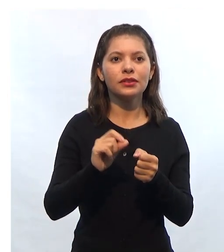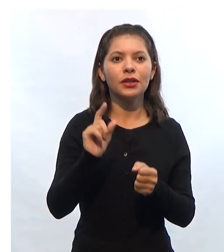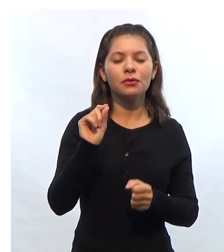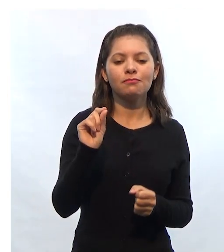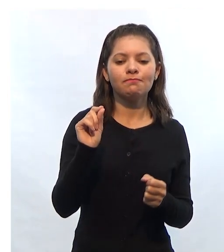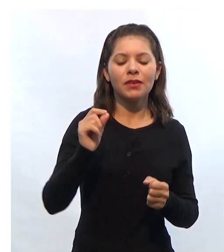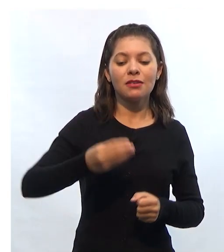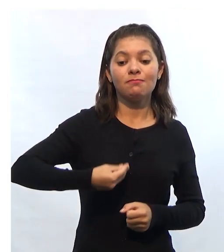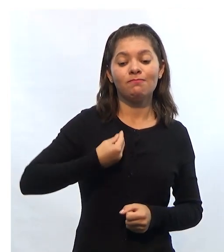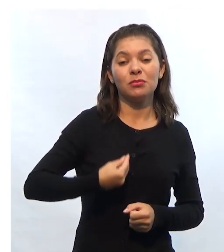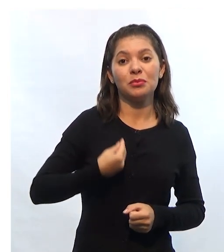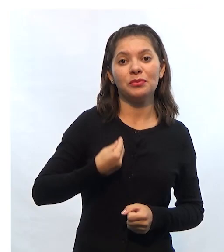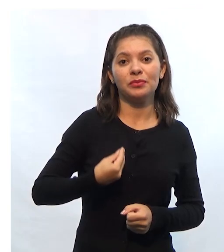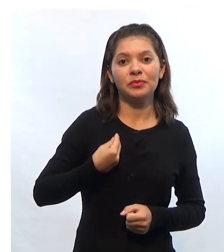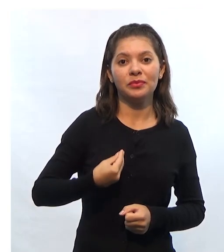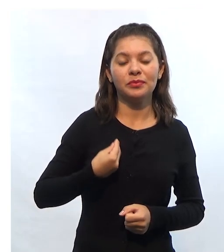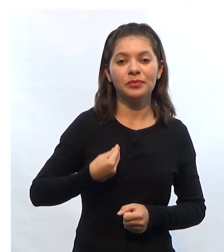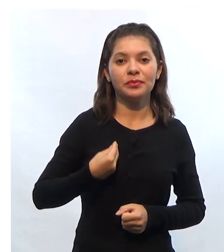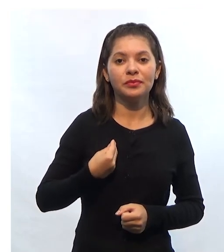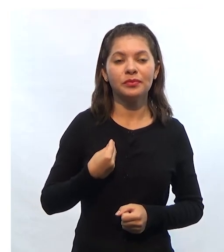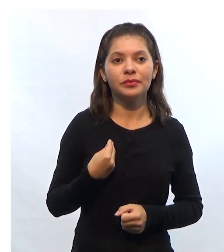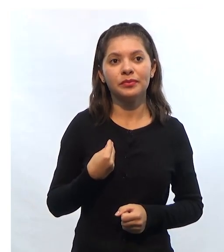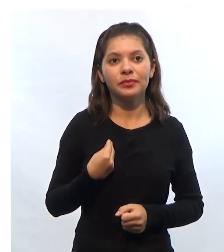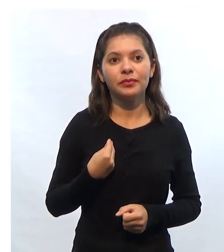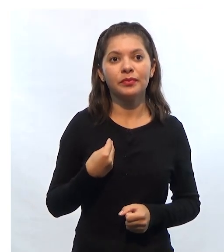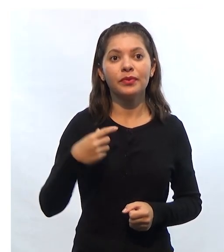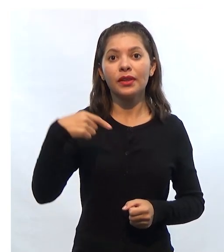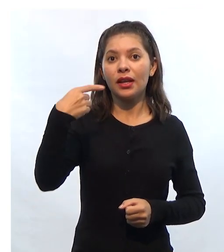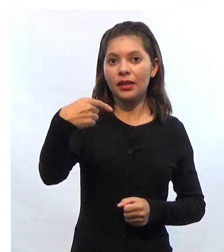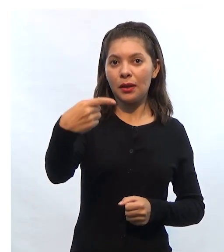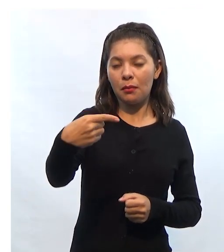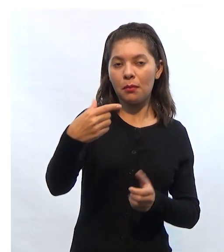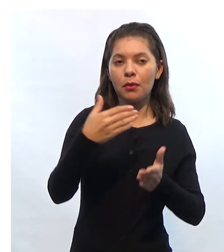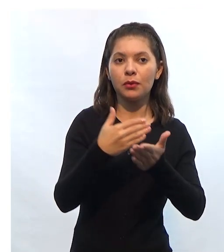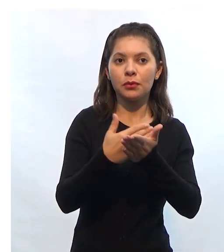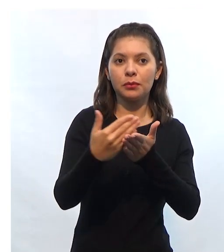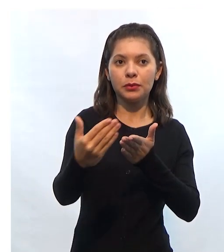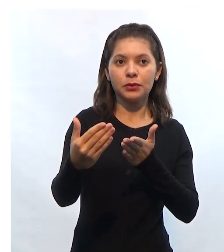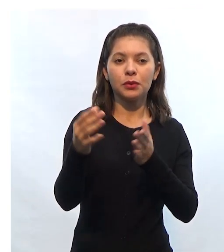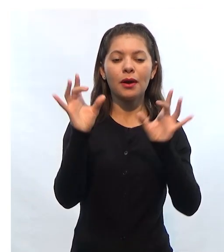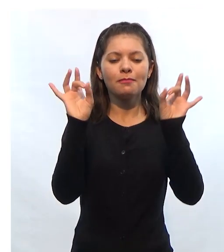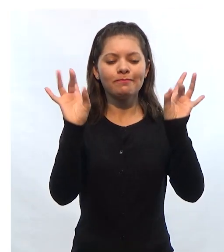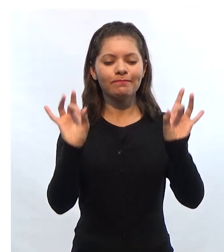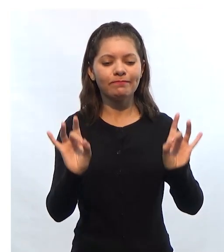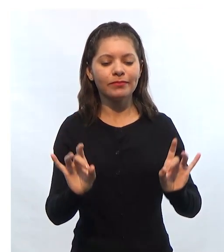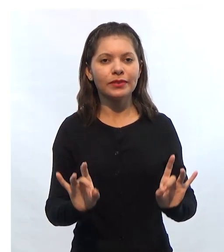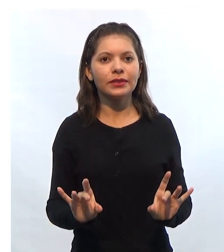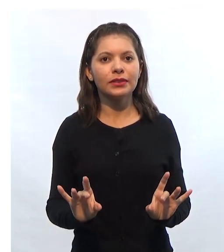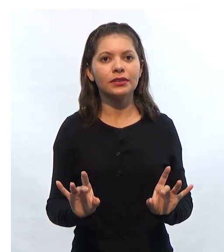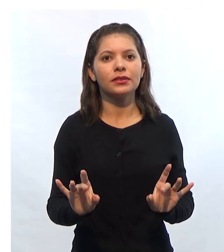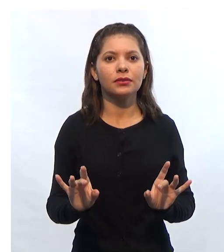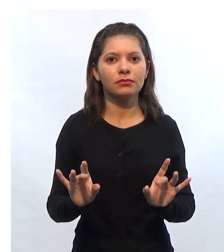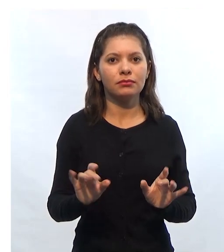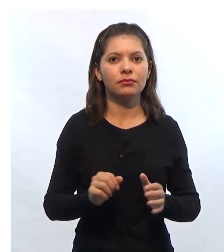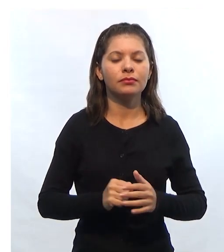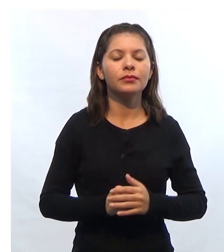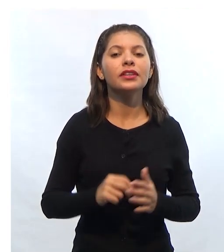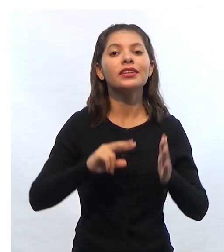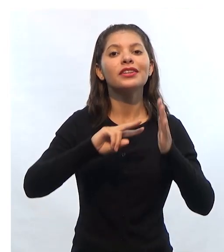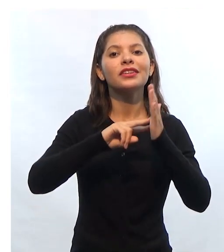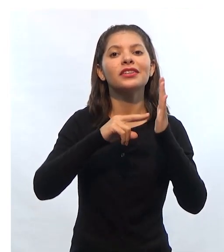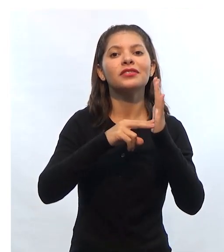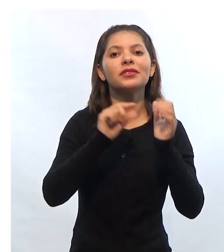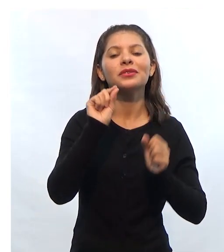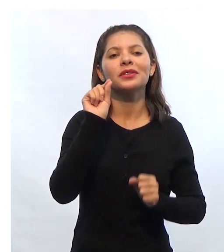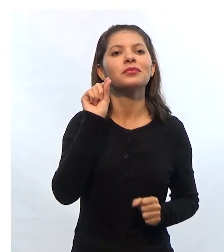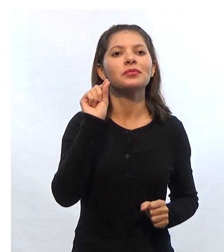sua sobrevivência, né? Depois se começou a ter uma especialização da produção. Isso